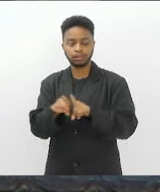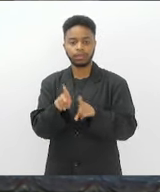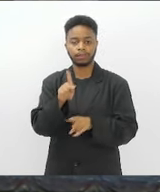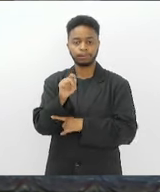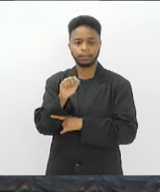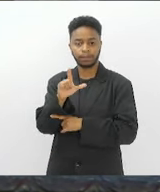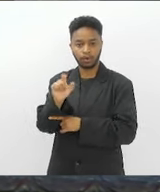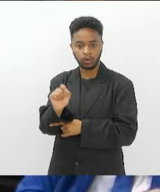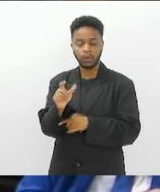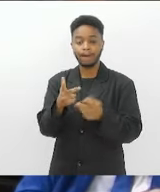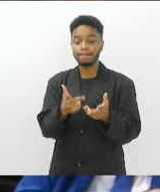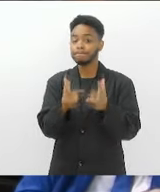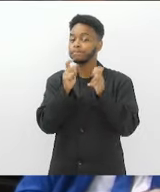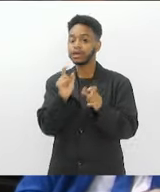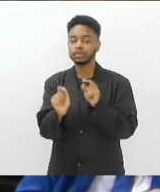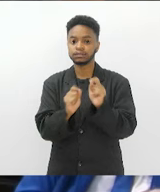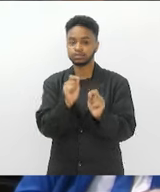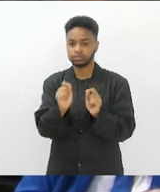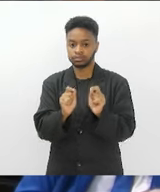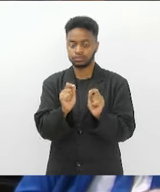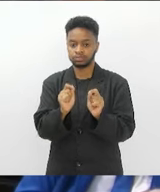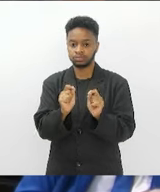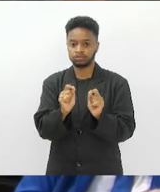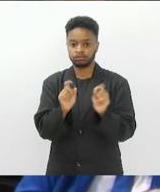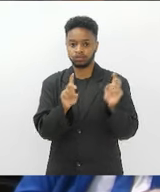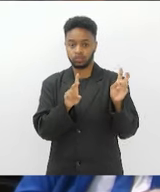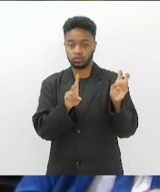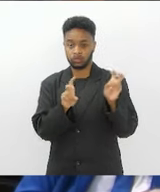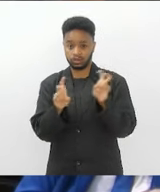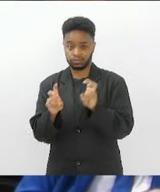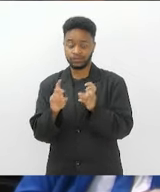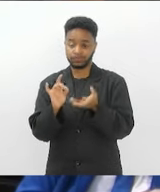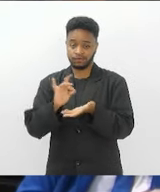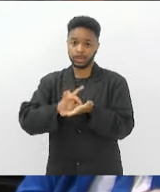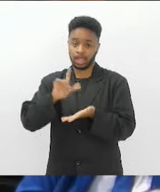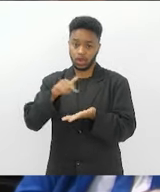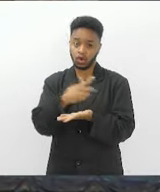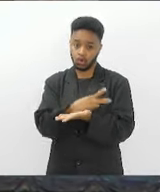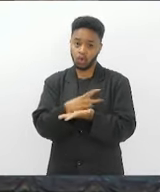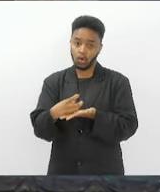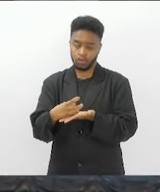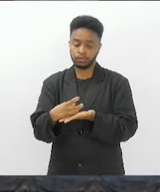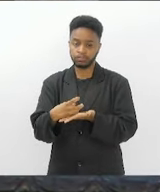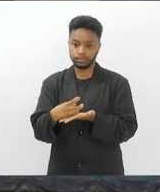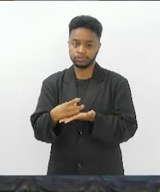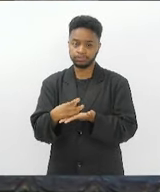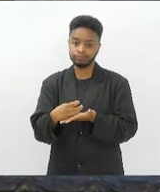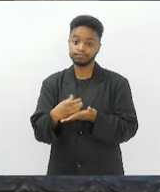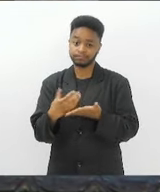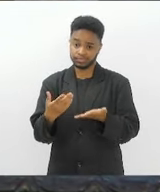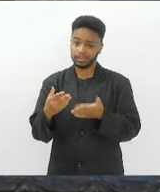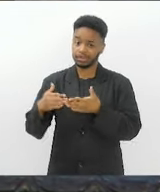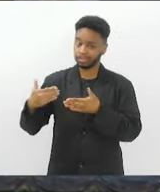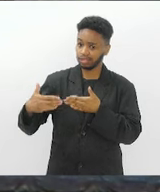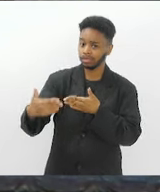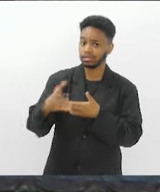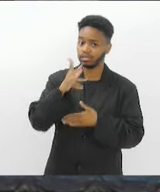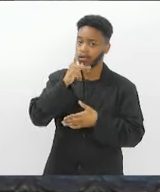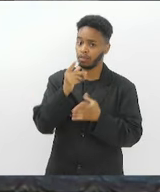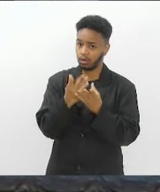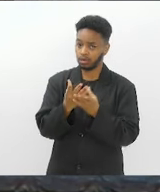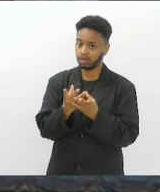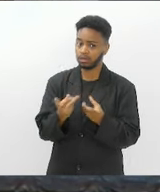percebem, né, que naquilo, na verdade, era um golpe que teria uma vida longa, né?